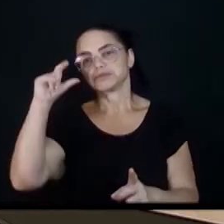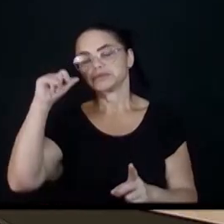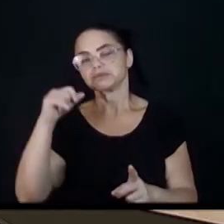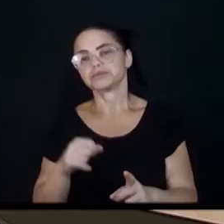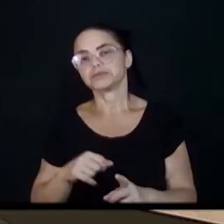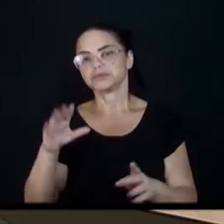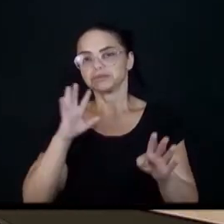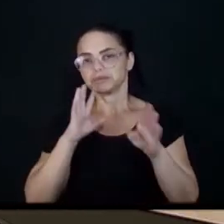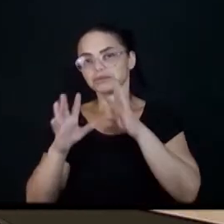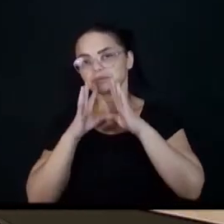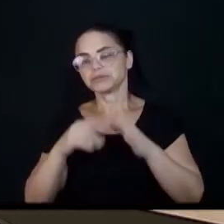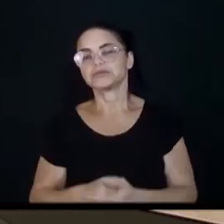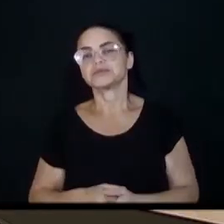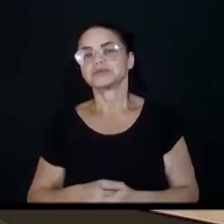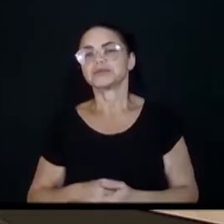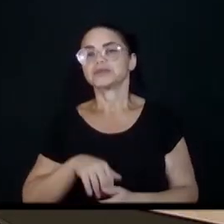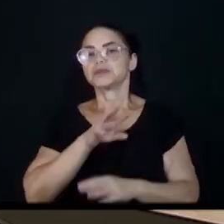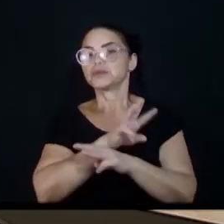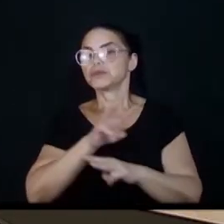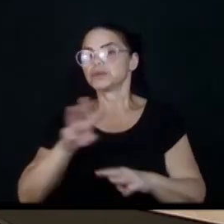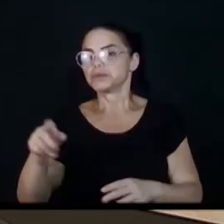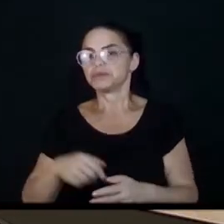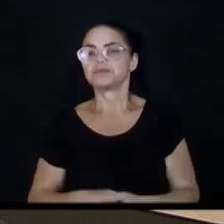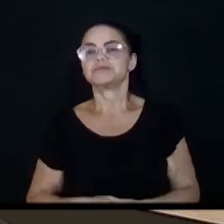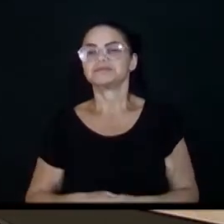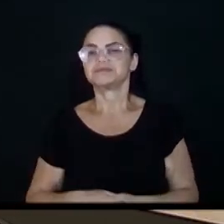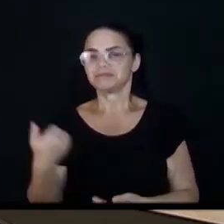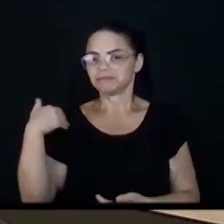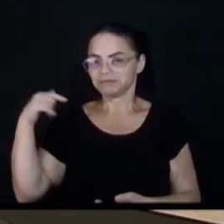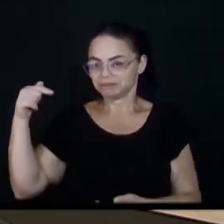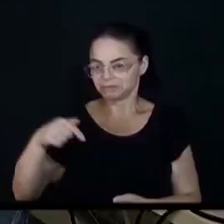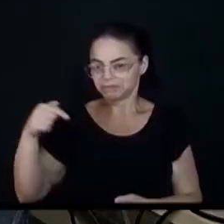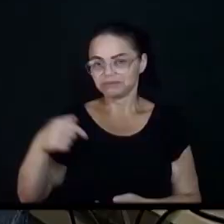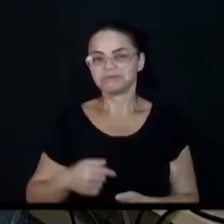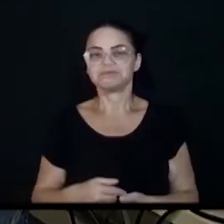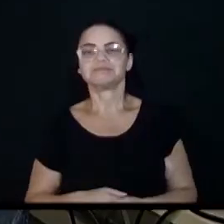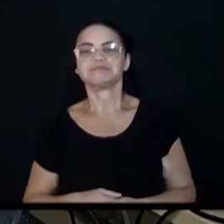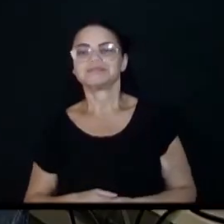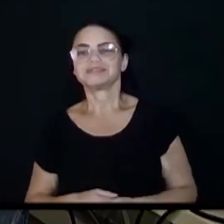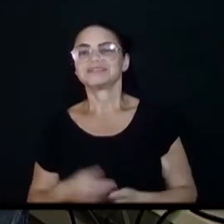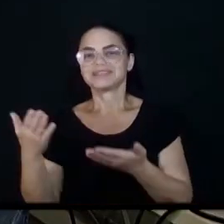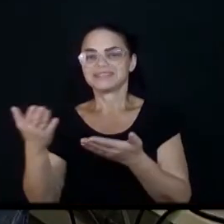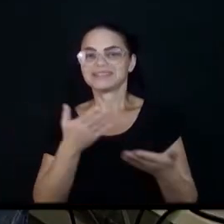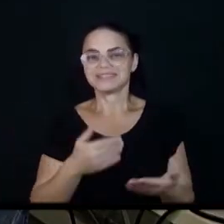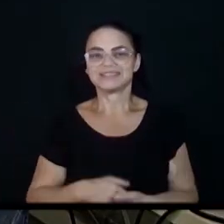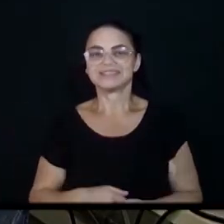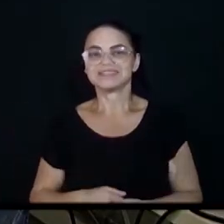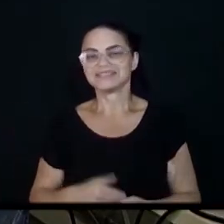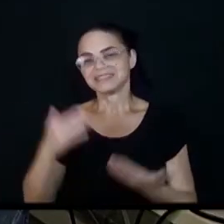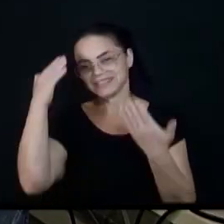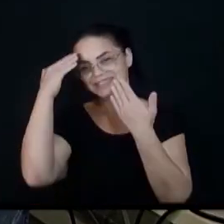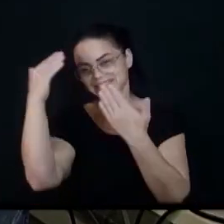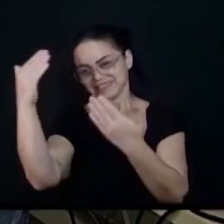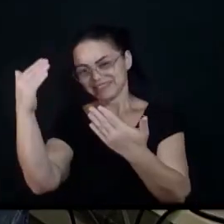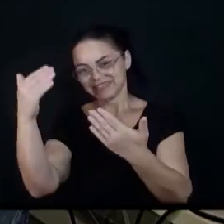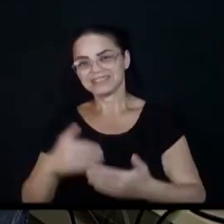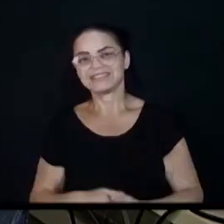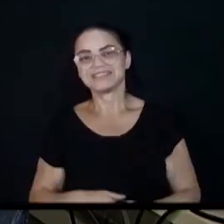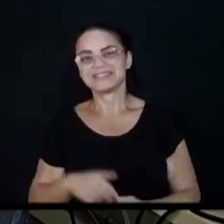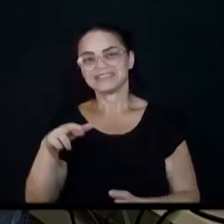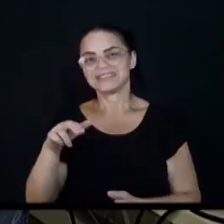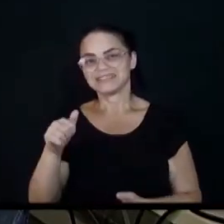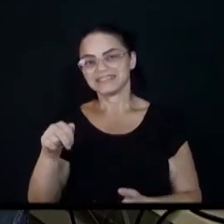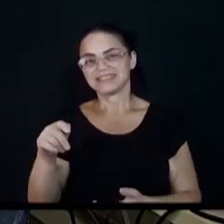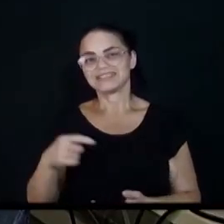site. Então, estamos aqui e são todos bem-vindos. Muito obrigada, Marina. Foi um prazer, uma satisfação